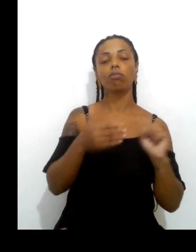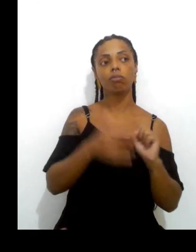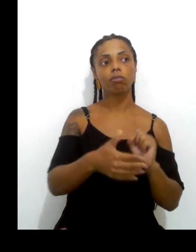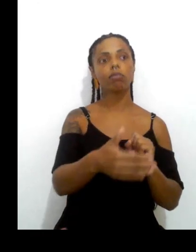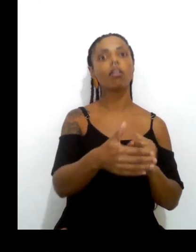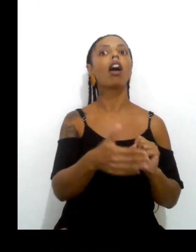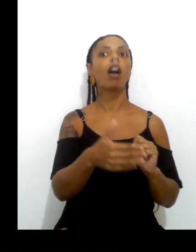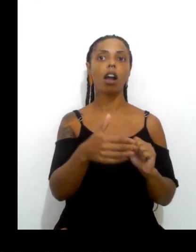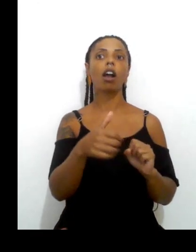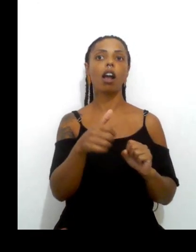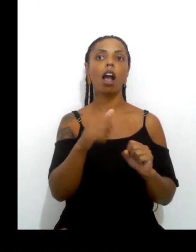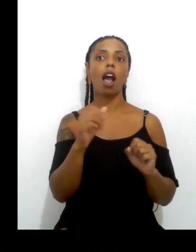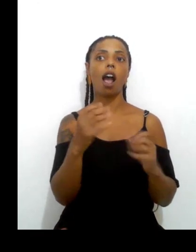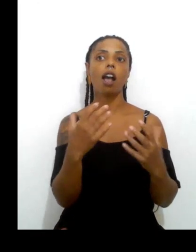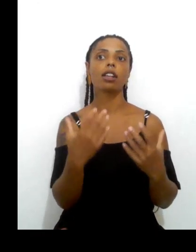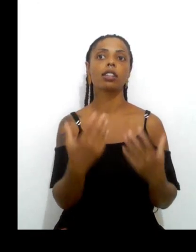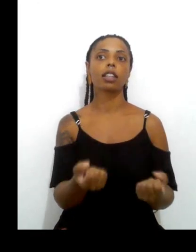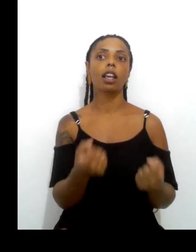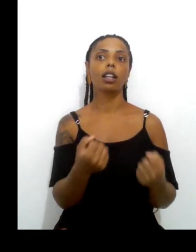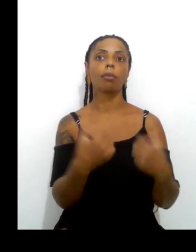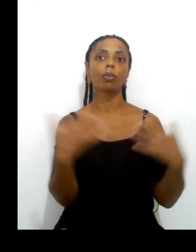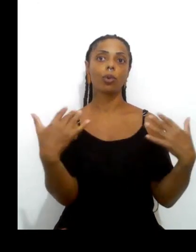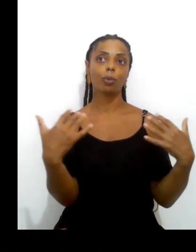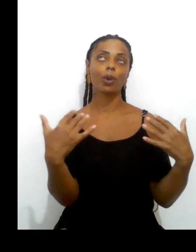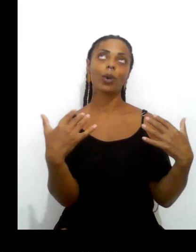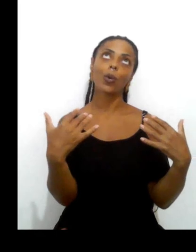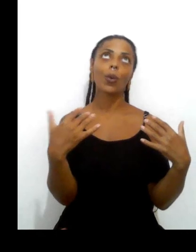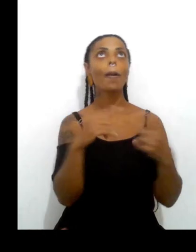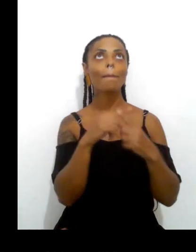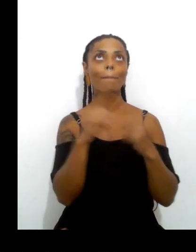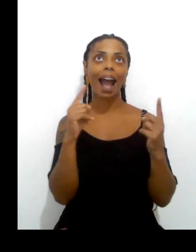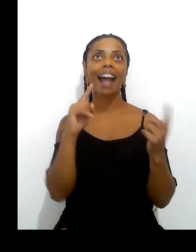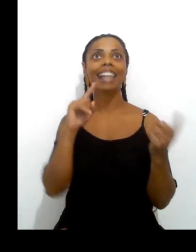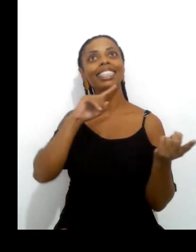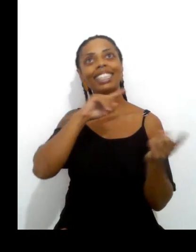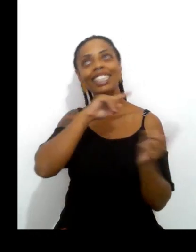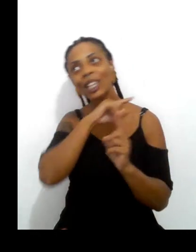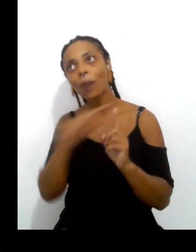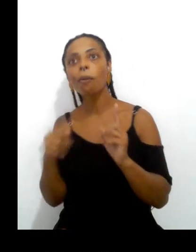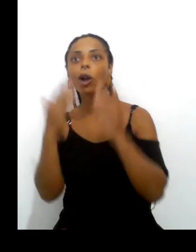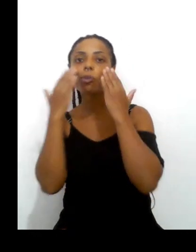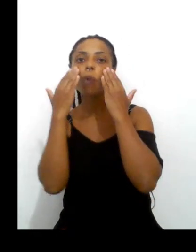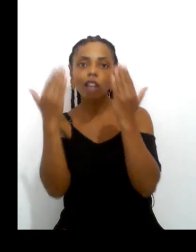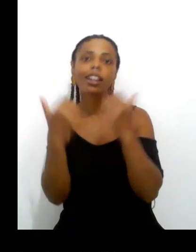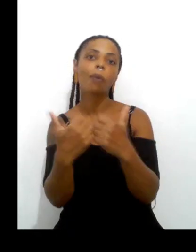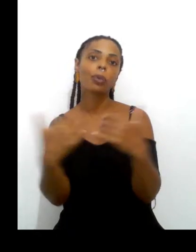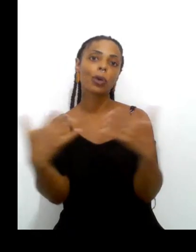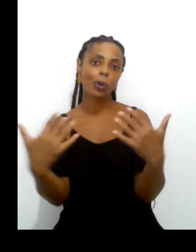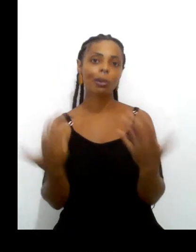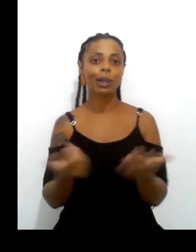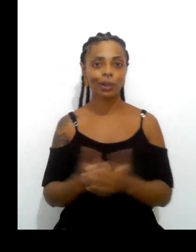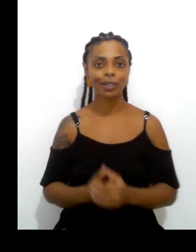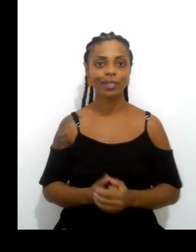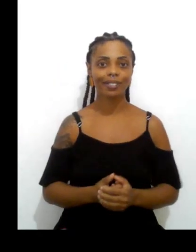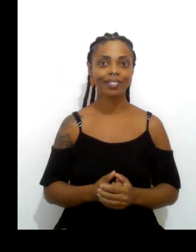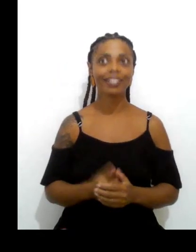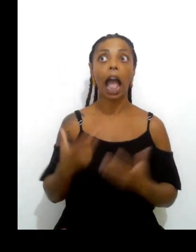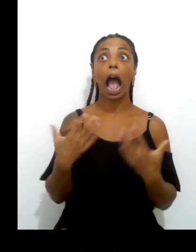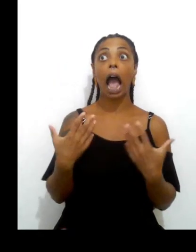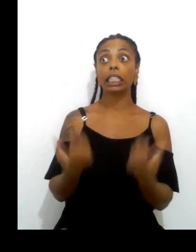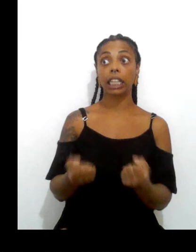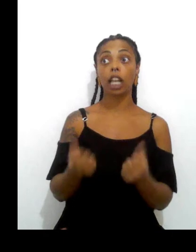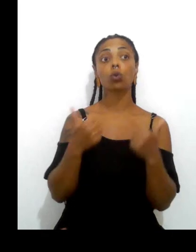mas havia uma condição não podiam expressar aquilo pelo qual eram aceitos Ou seja